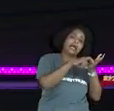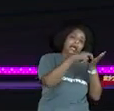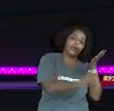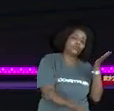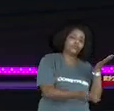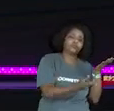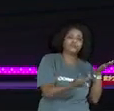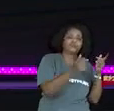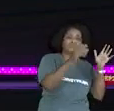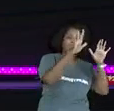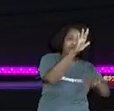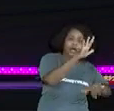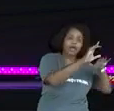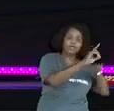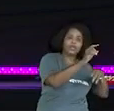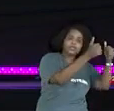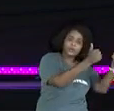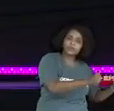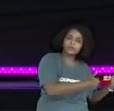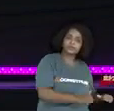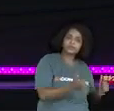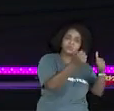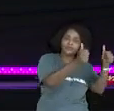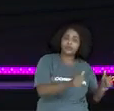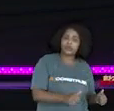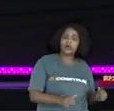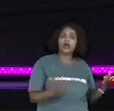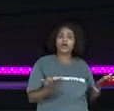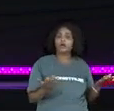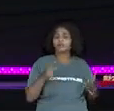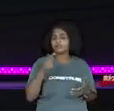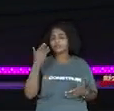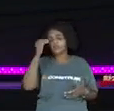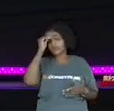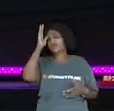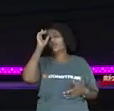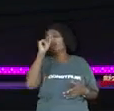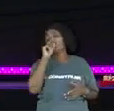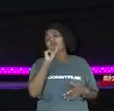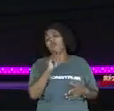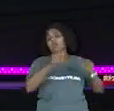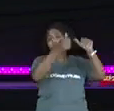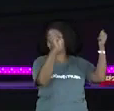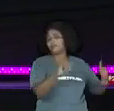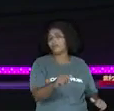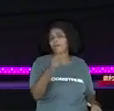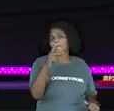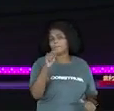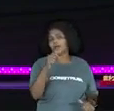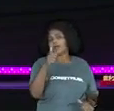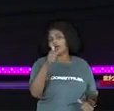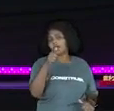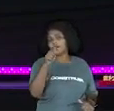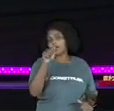na Adoração do paganismo agora você precisa entender um pouco mais sobre o paganismo olha o que